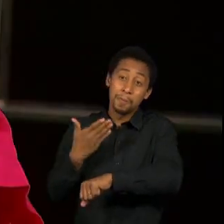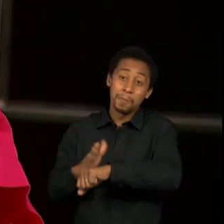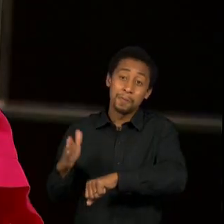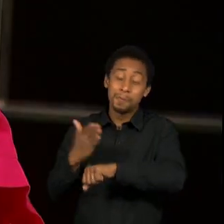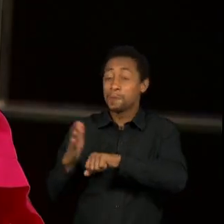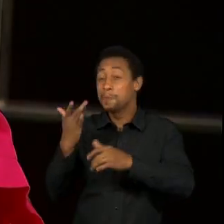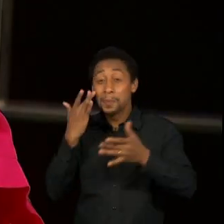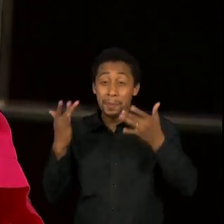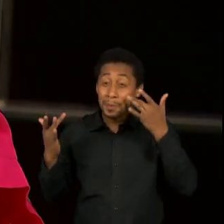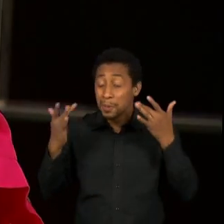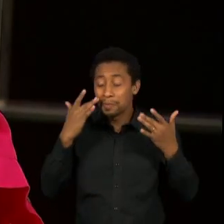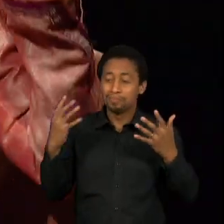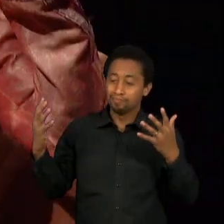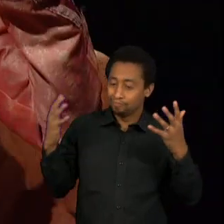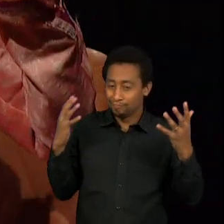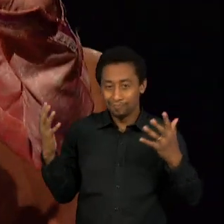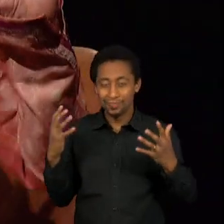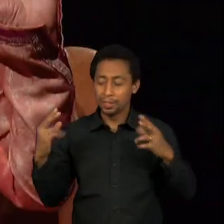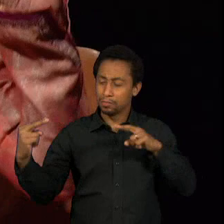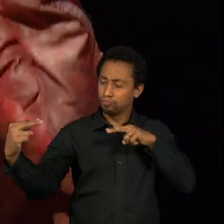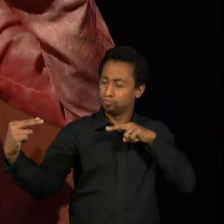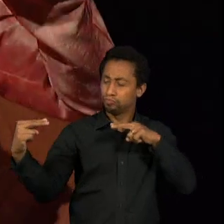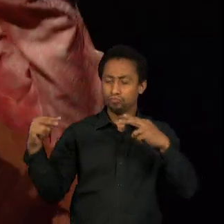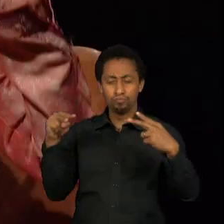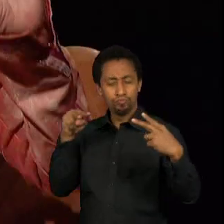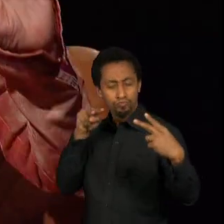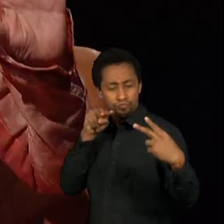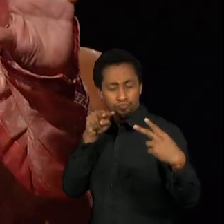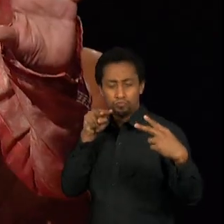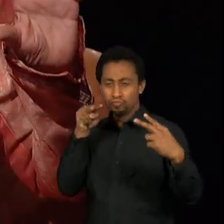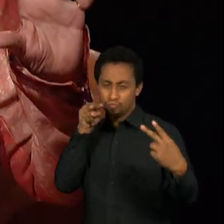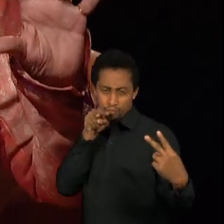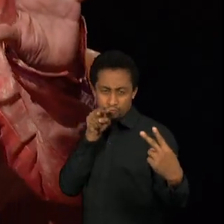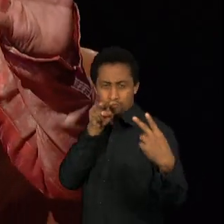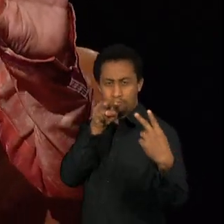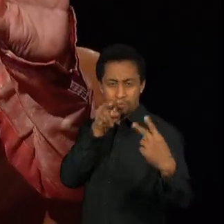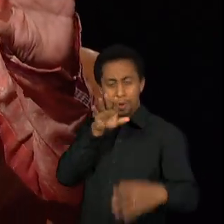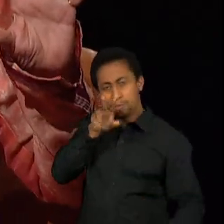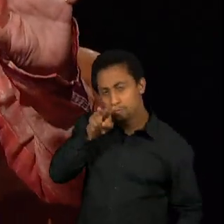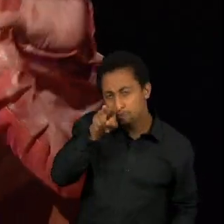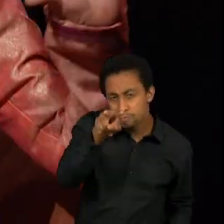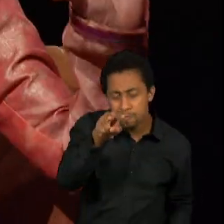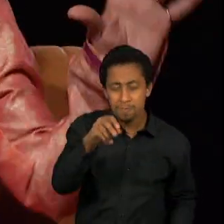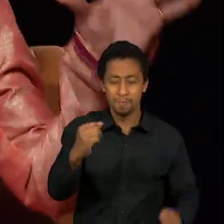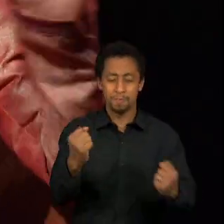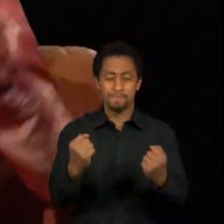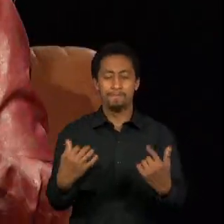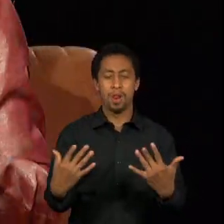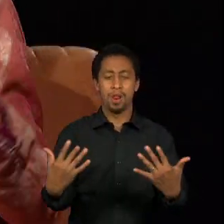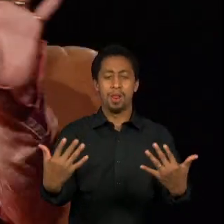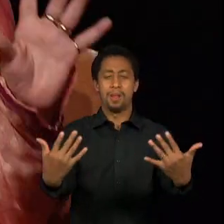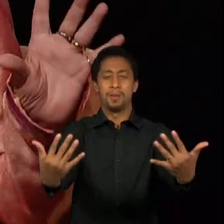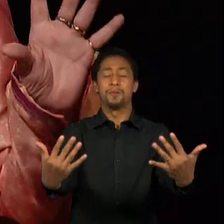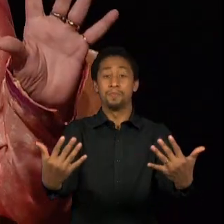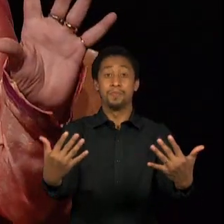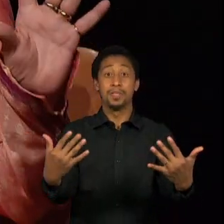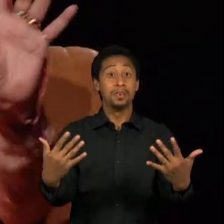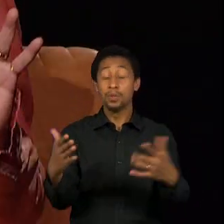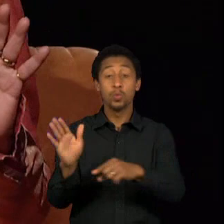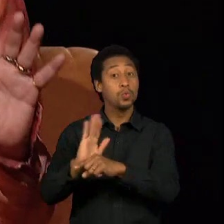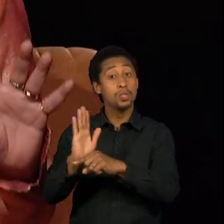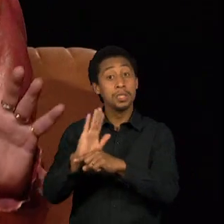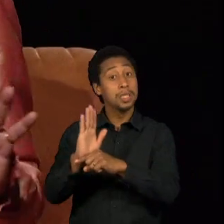eles. Essa coisa de olhar diretamente para frente, para a plateia. Isso em cinema não se